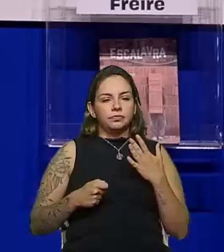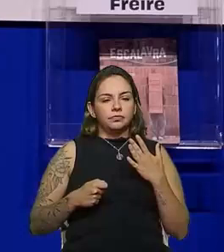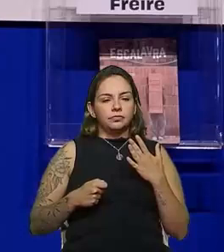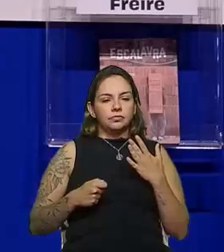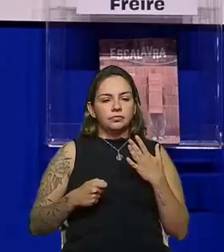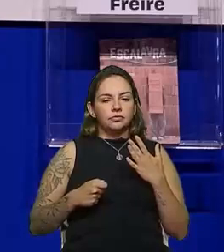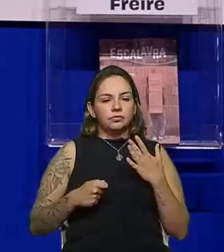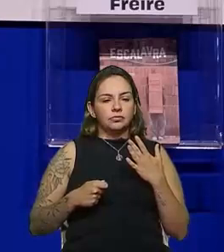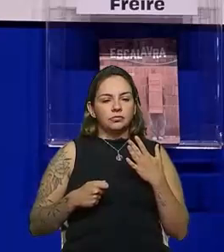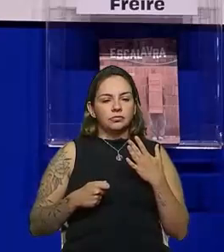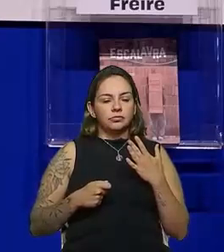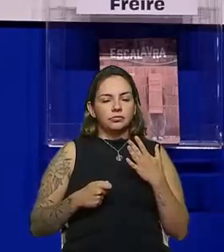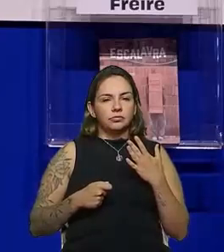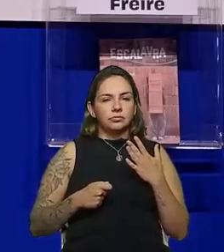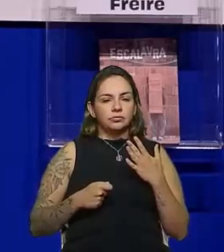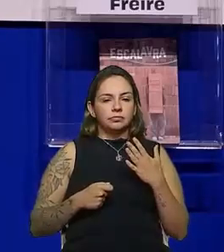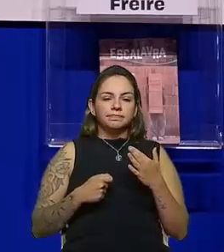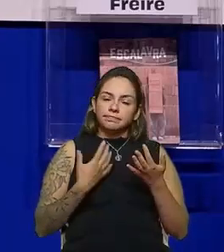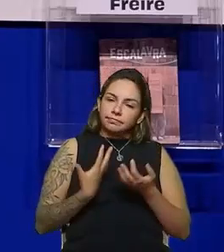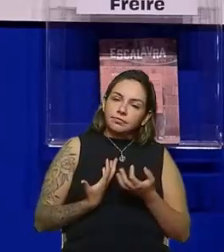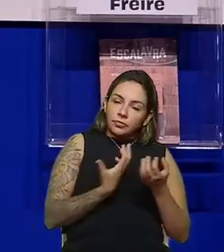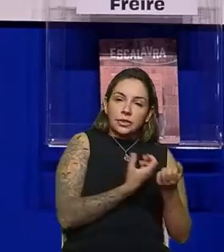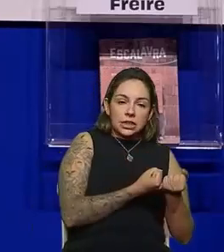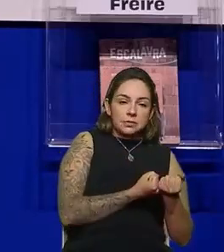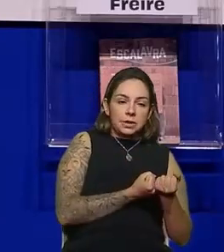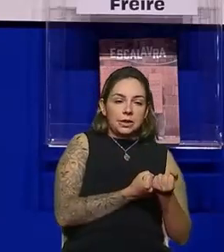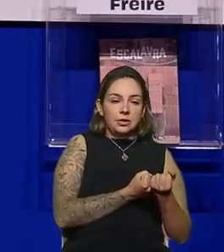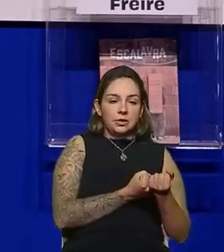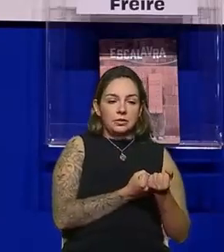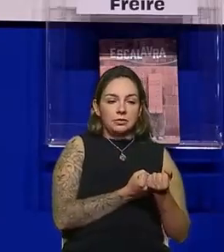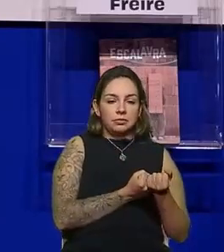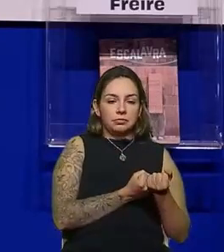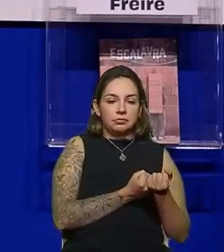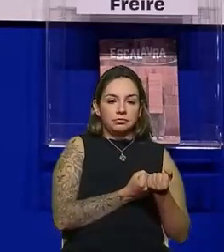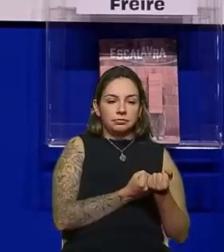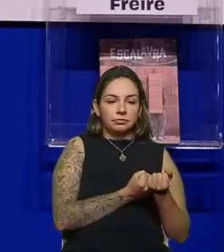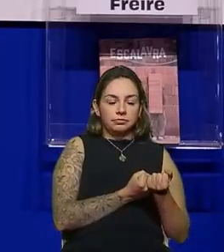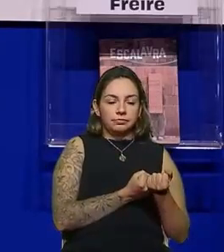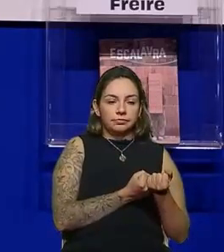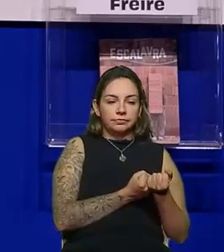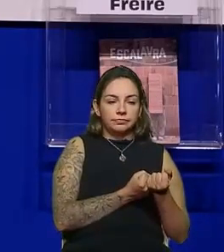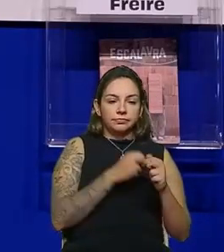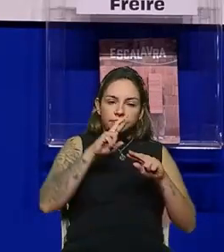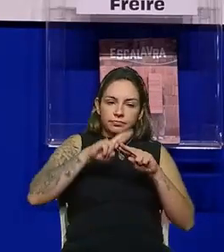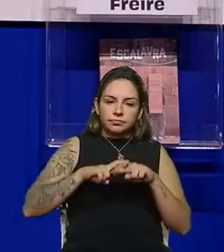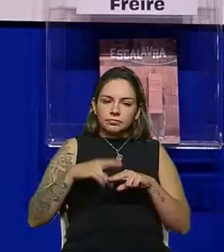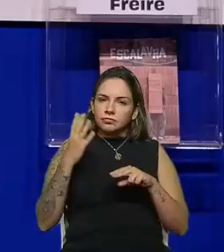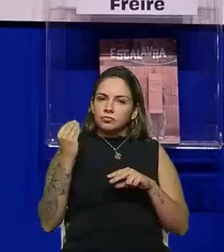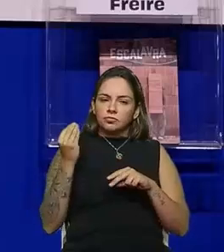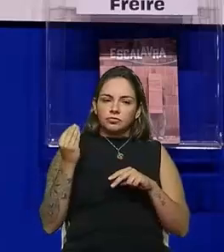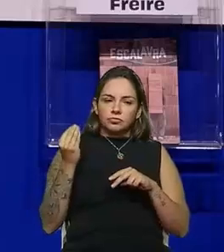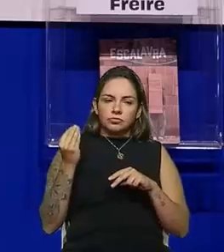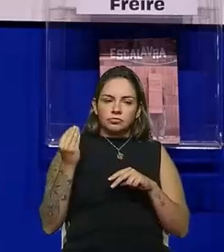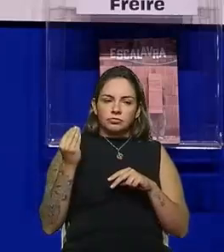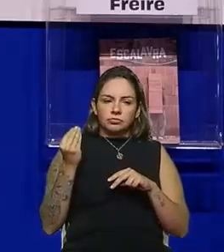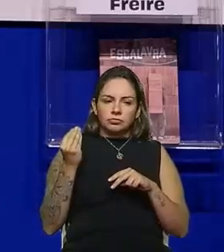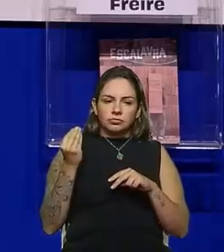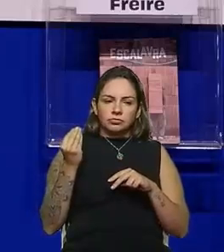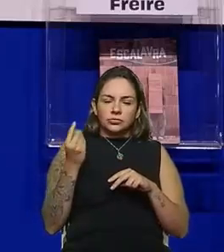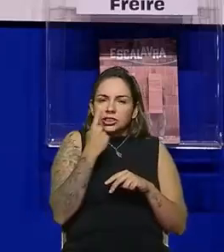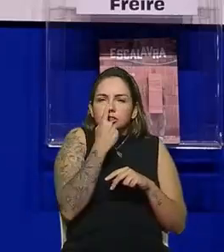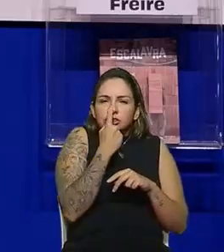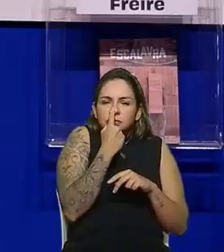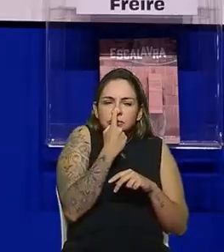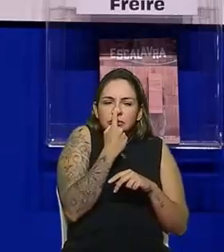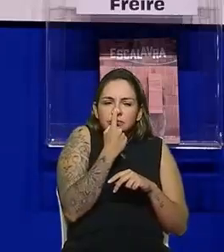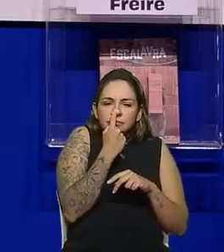meses. Né? E ele, então, me recebeu e até me surpreendeu. O Drummond, ele era muito cioso da intimidade